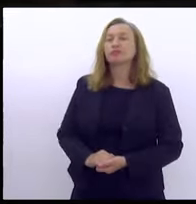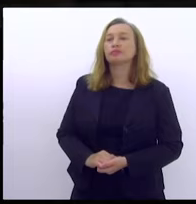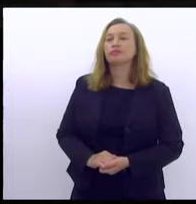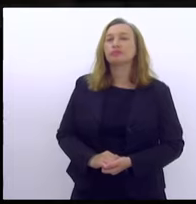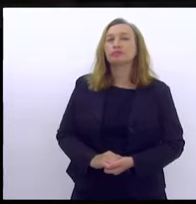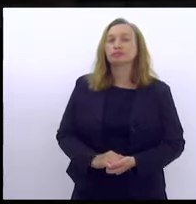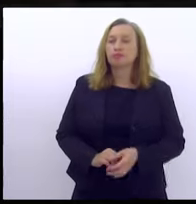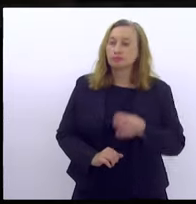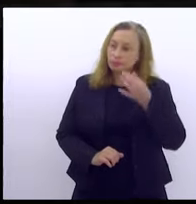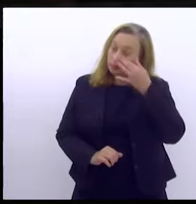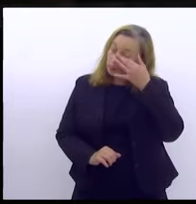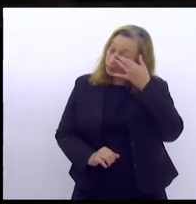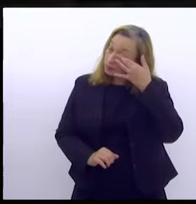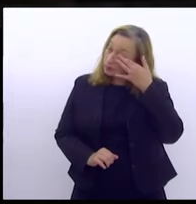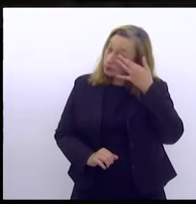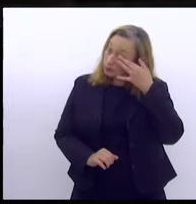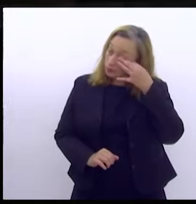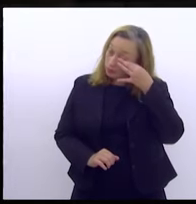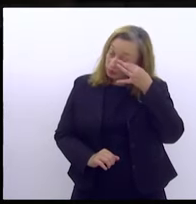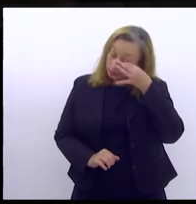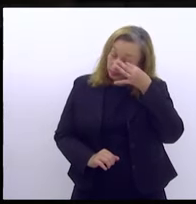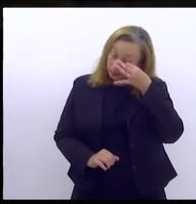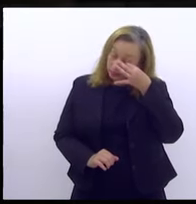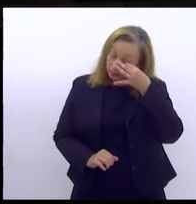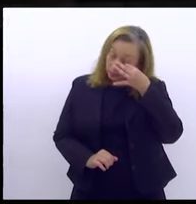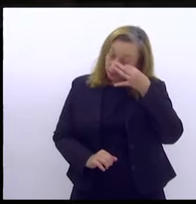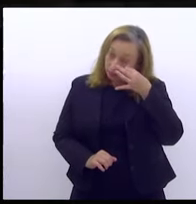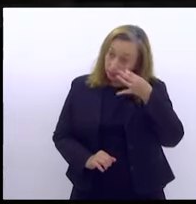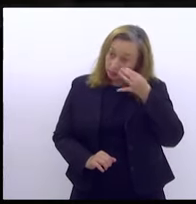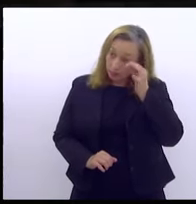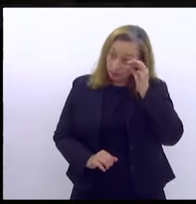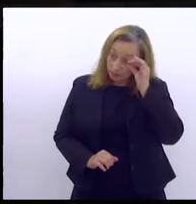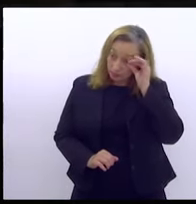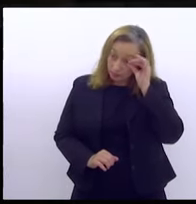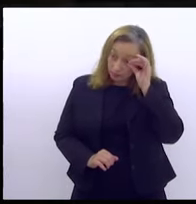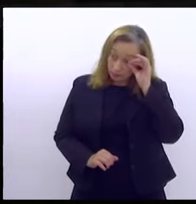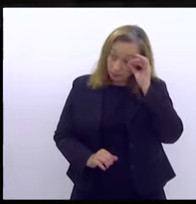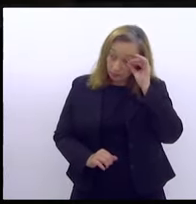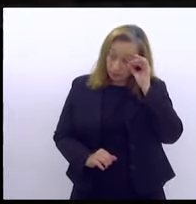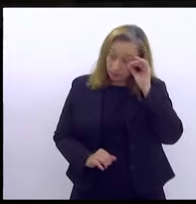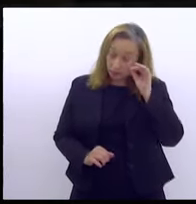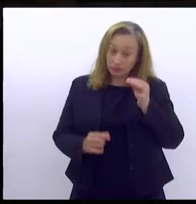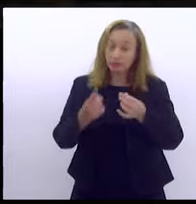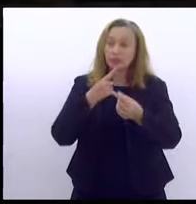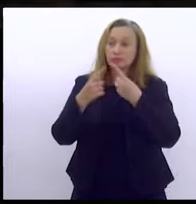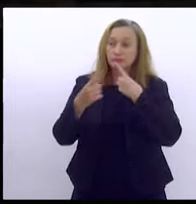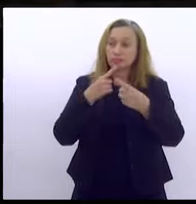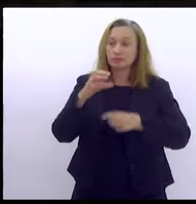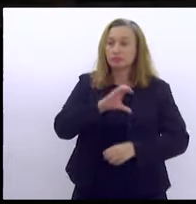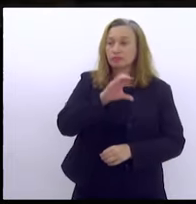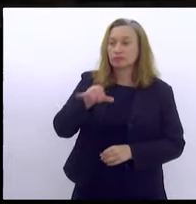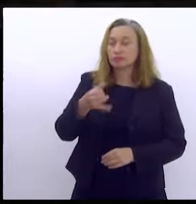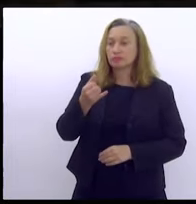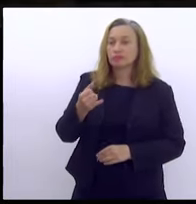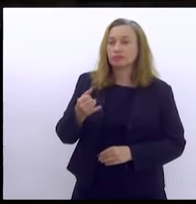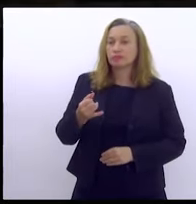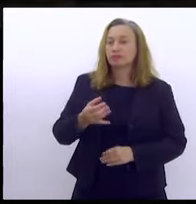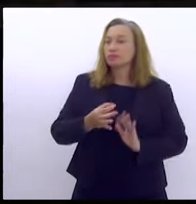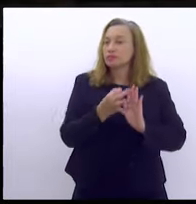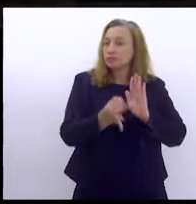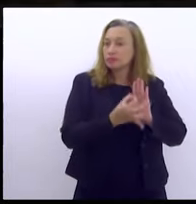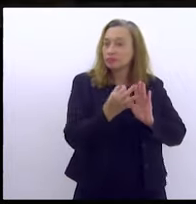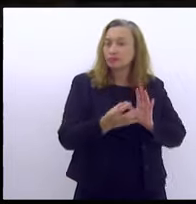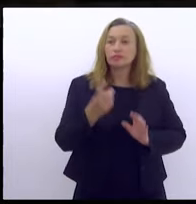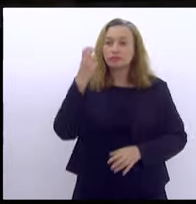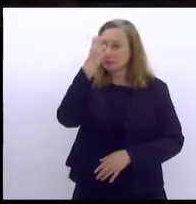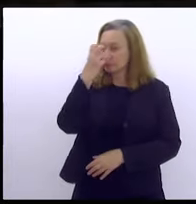que fez um parecer na CCJ também, ou melhor, discutiu na CCJ, o parecer foi da deputada Verônica. O